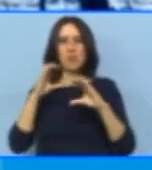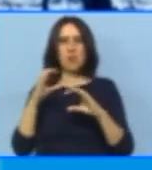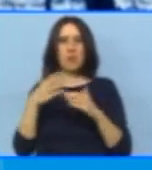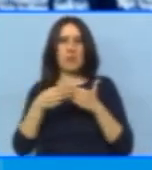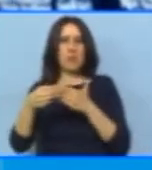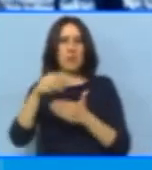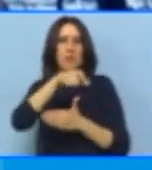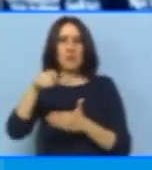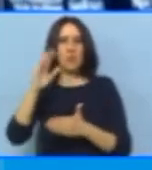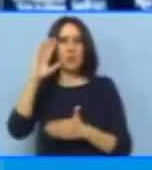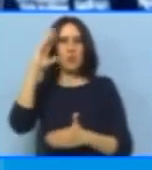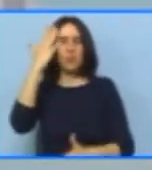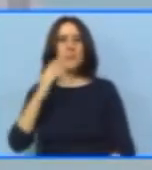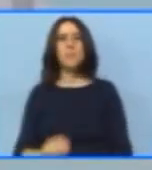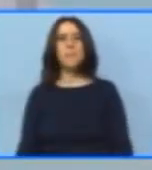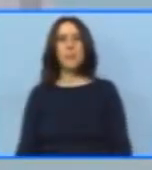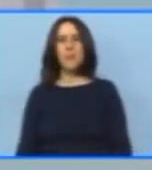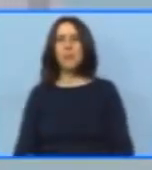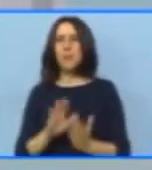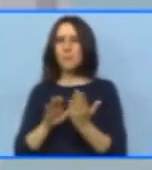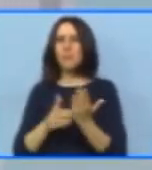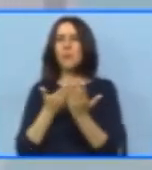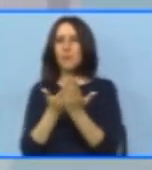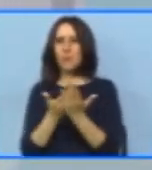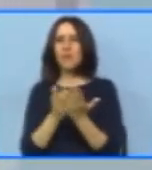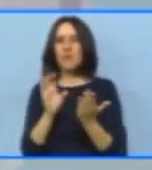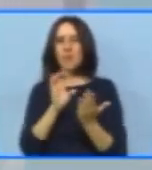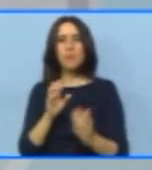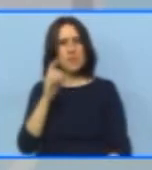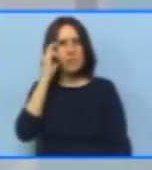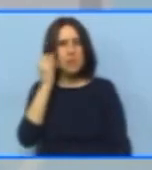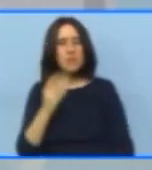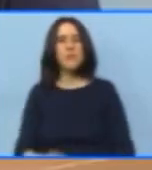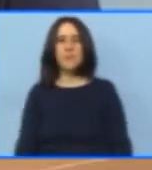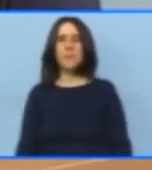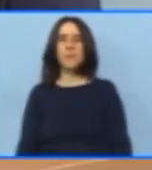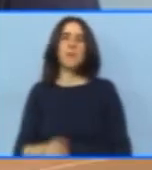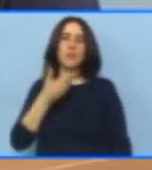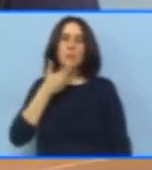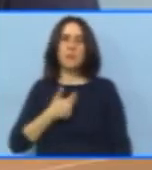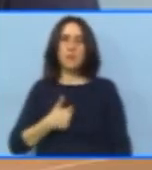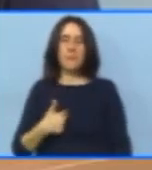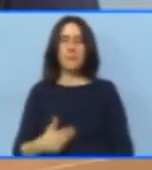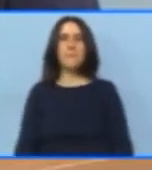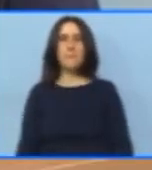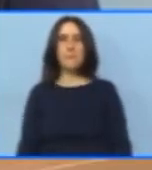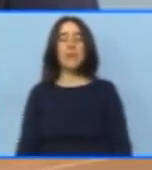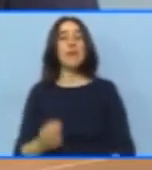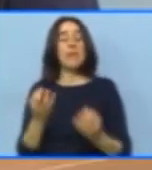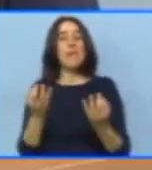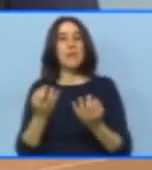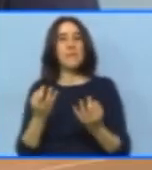líderes. E na forma de propor as próprias ideias, a experiência cristã. E já agora, imparável,